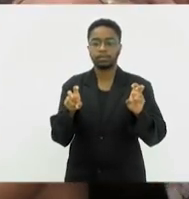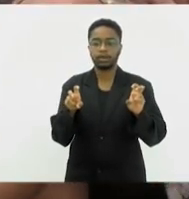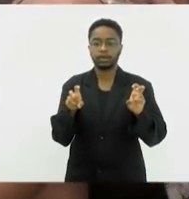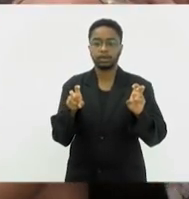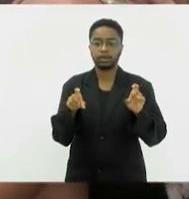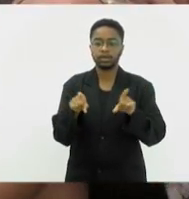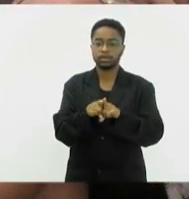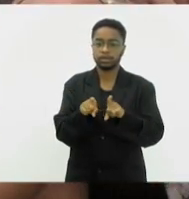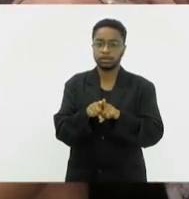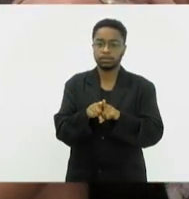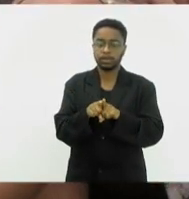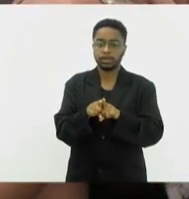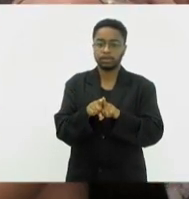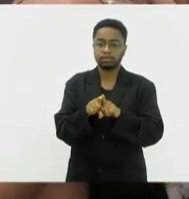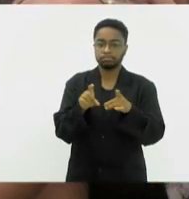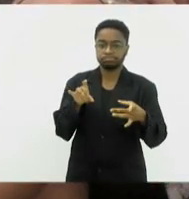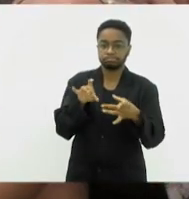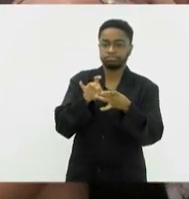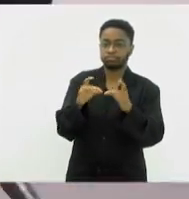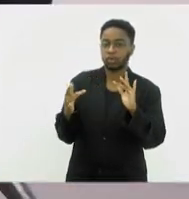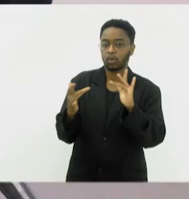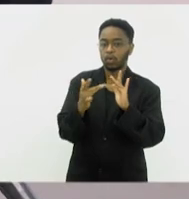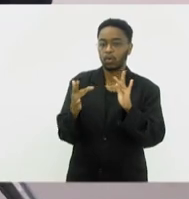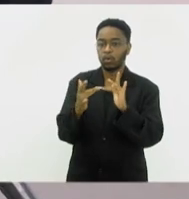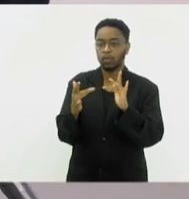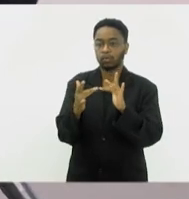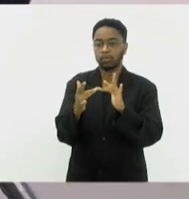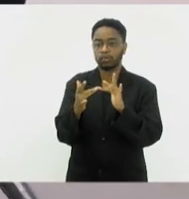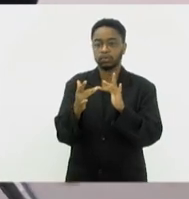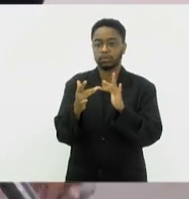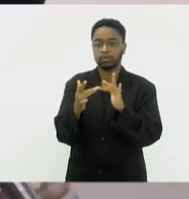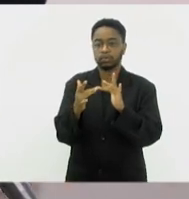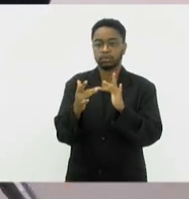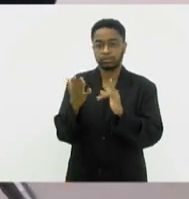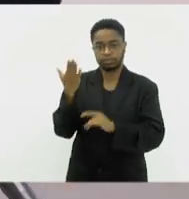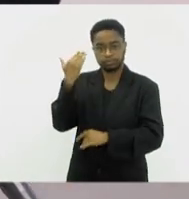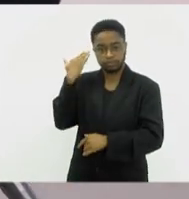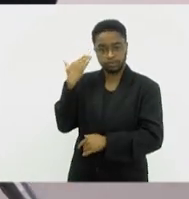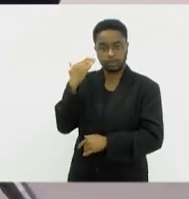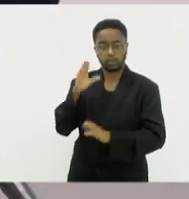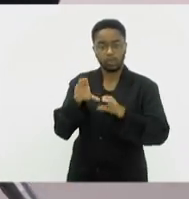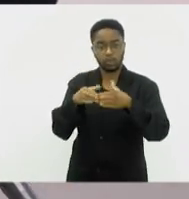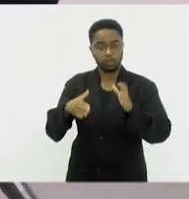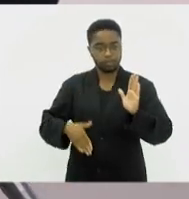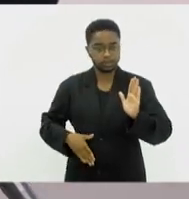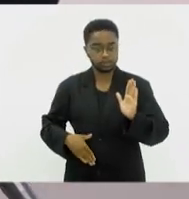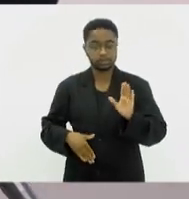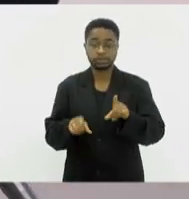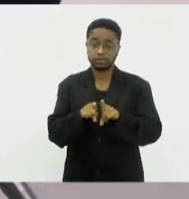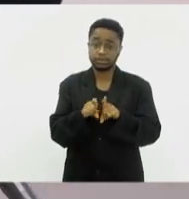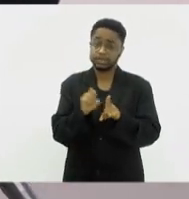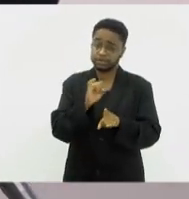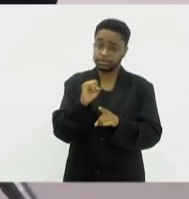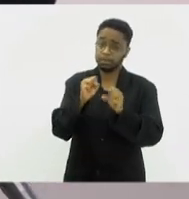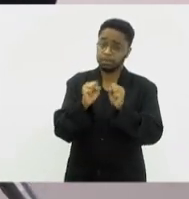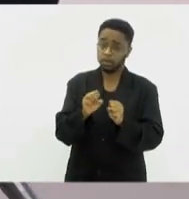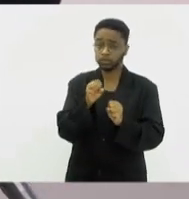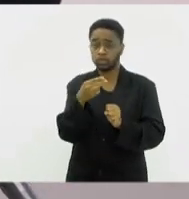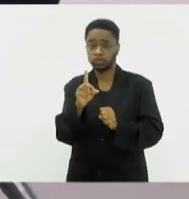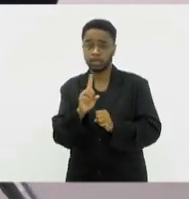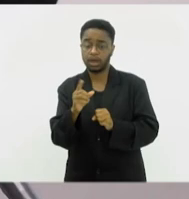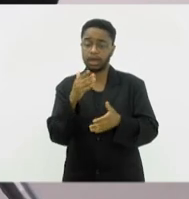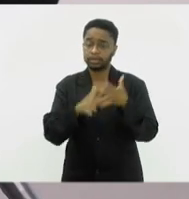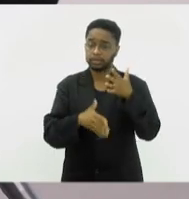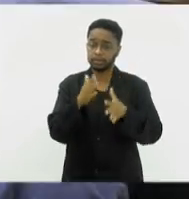também à proximidade de anterior, né, no passado, a facções, se isso pode ou não comprometer o trabalho